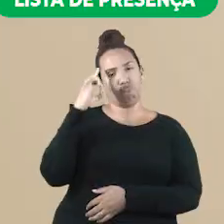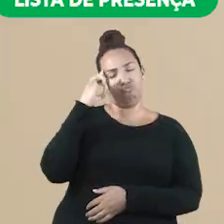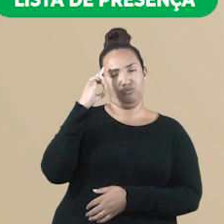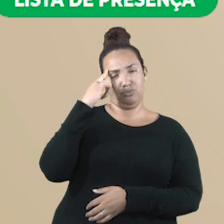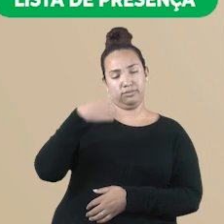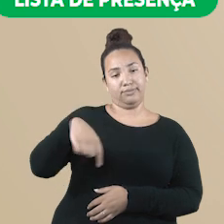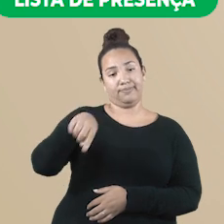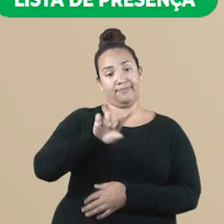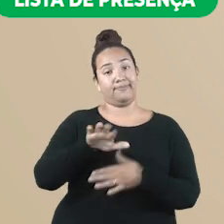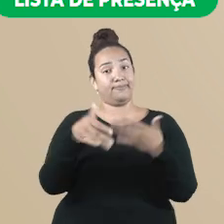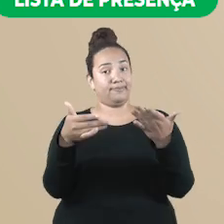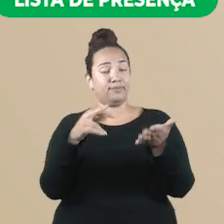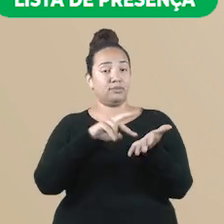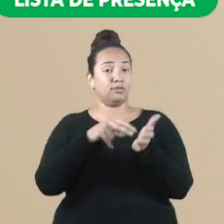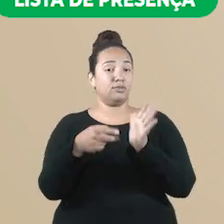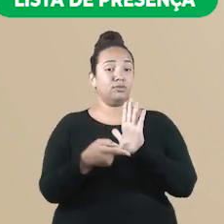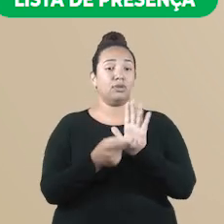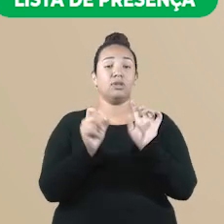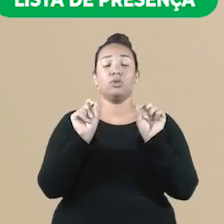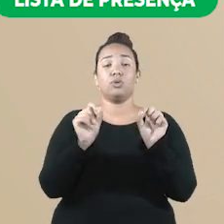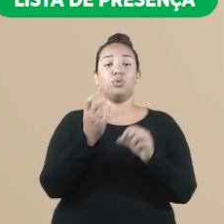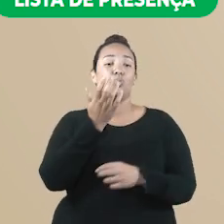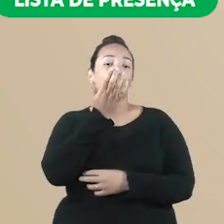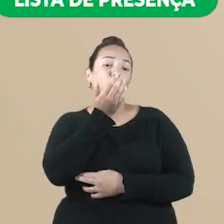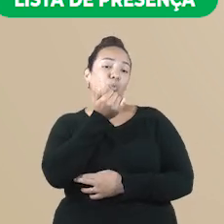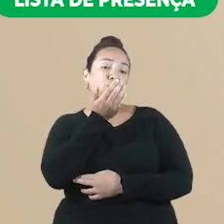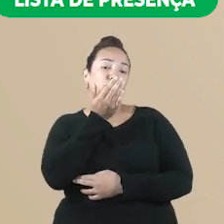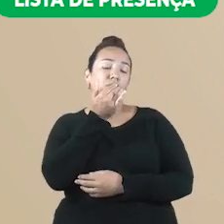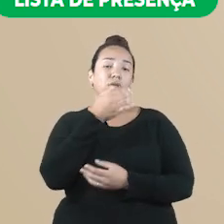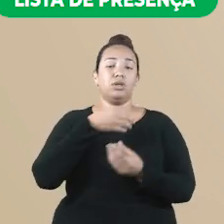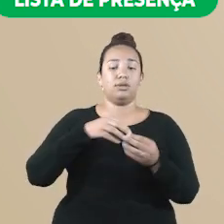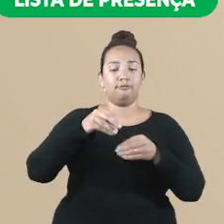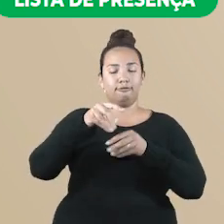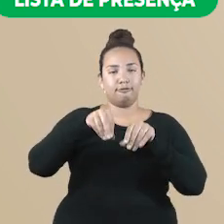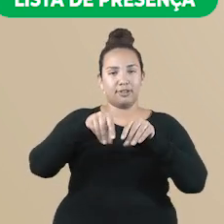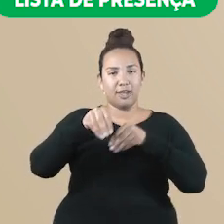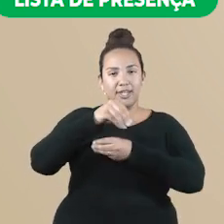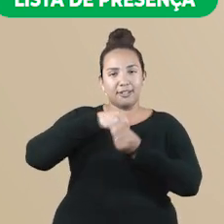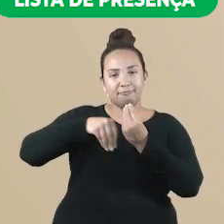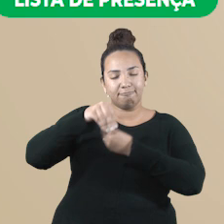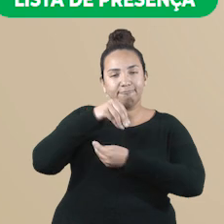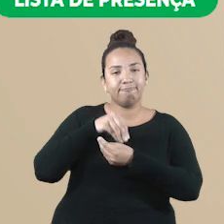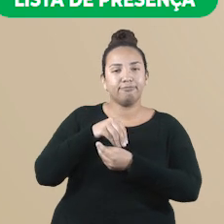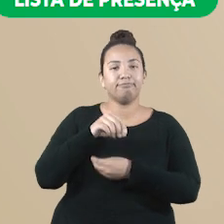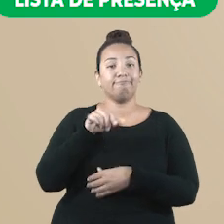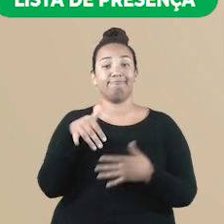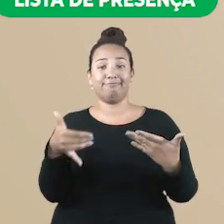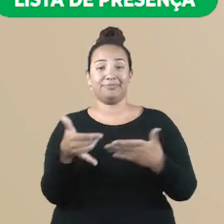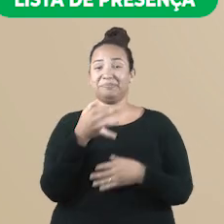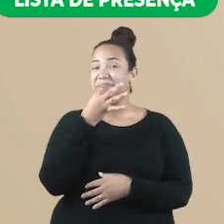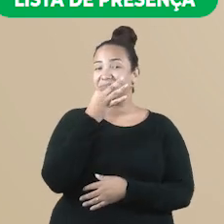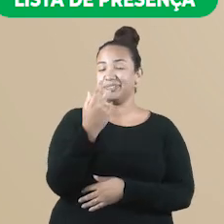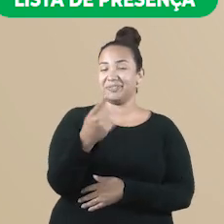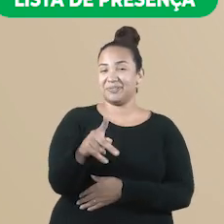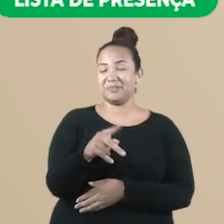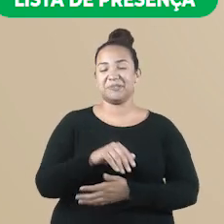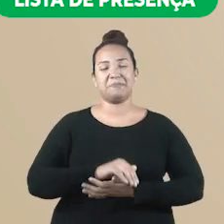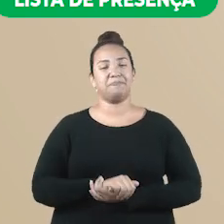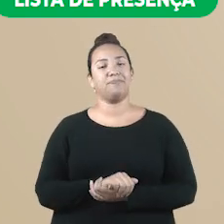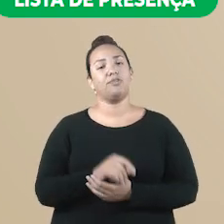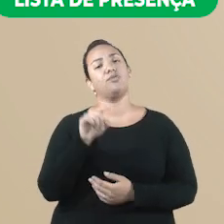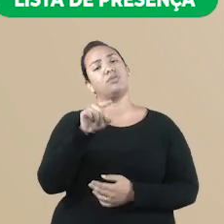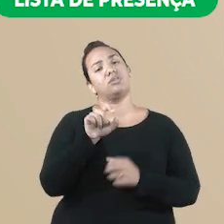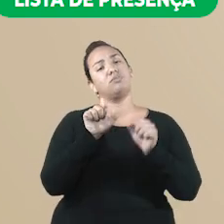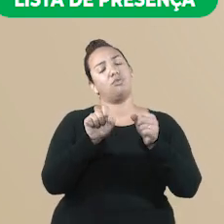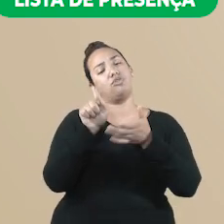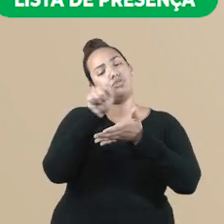comuns. Assim, o seu significado é alimento, mistura de farinha. O que você achou? Pode